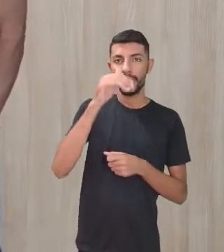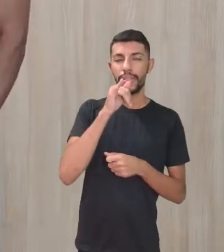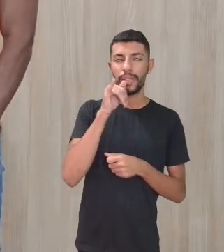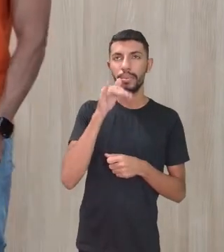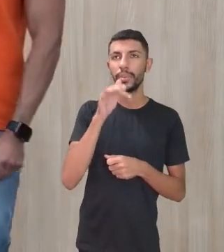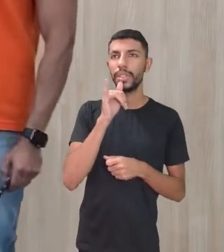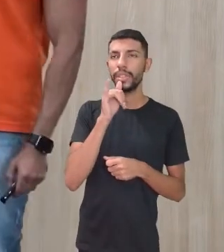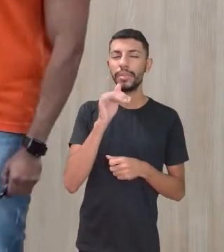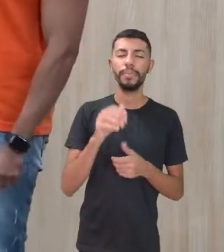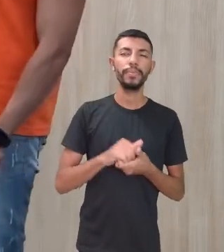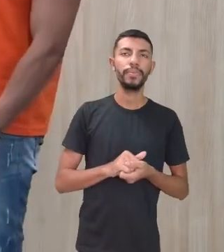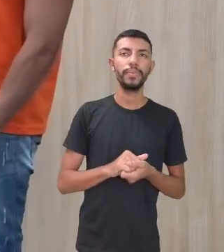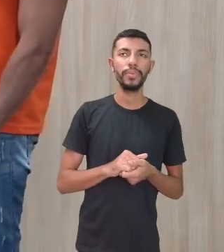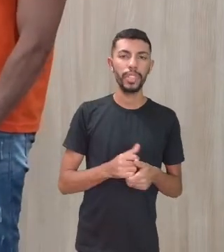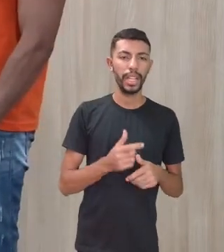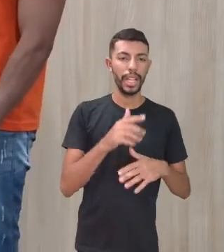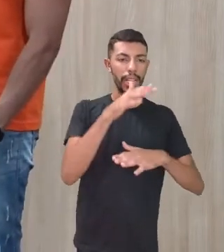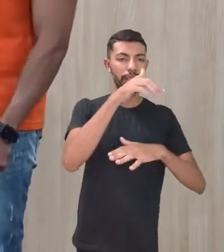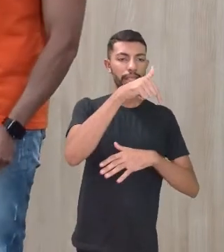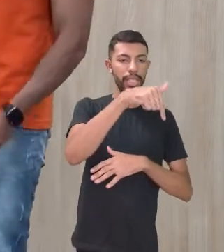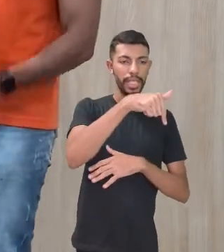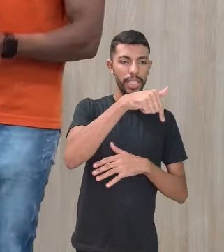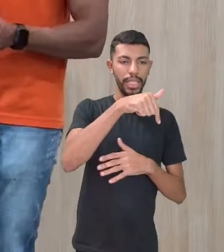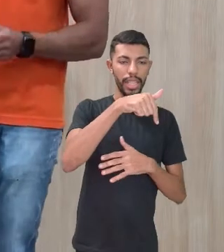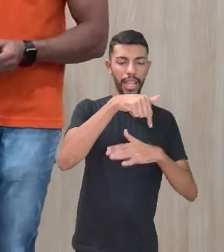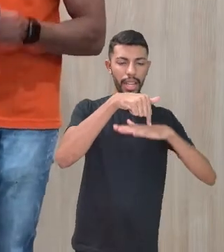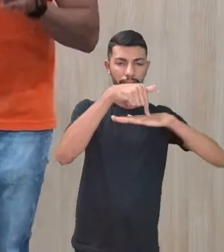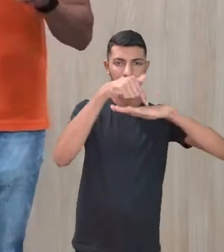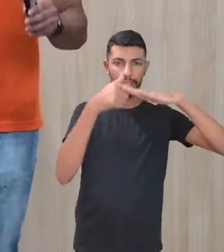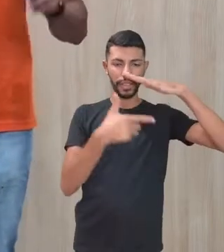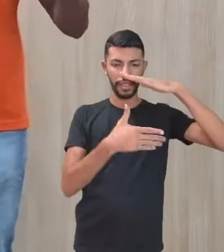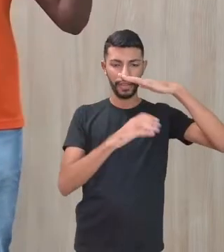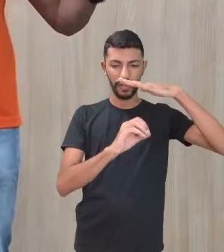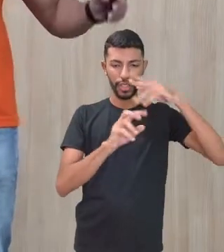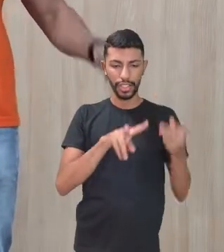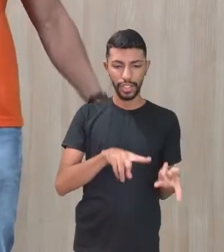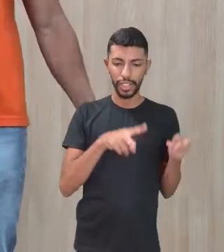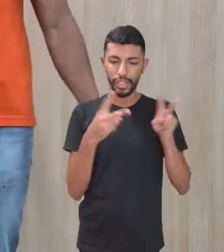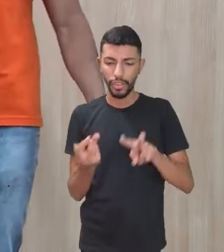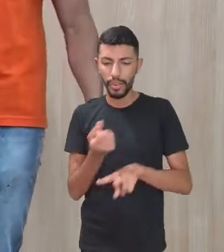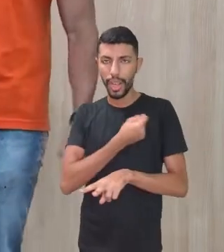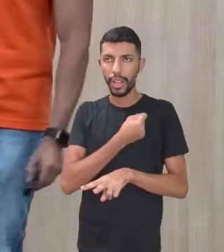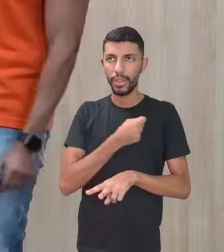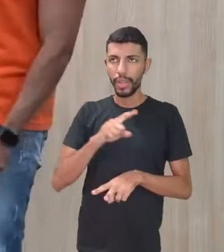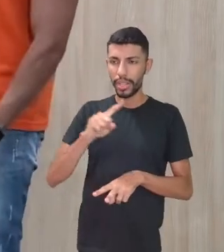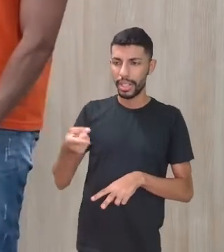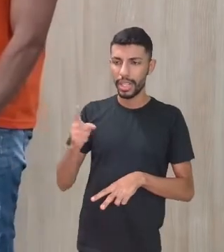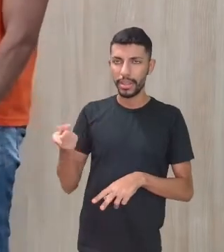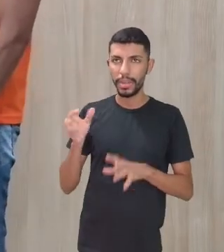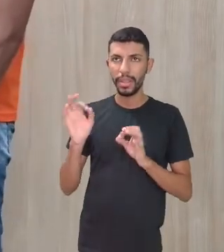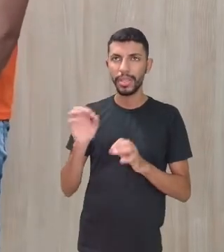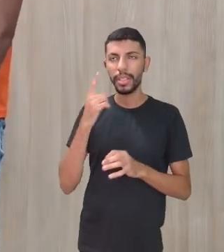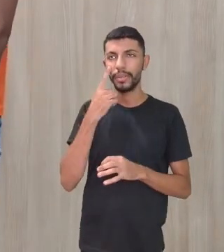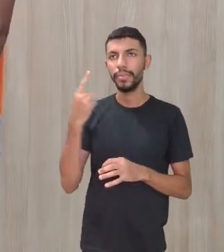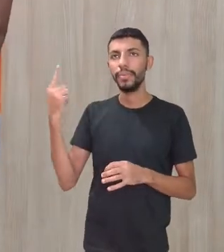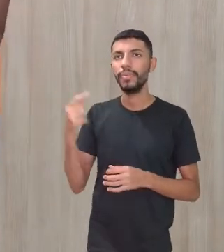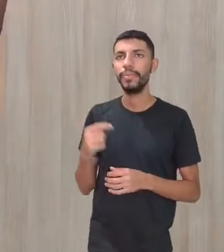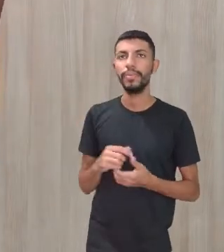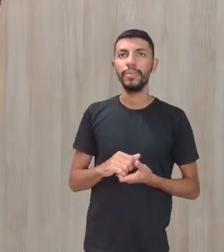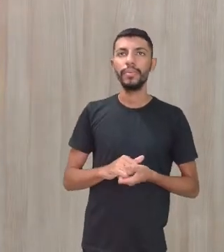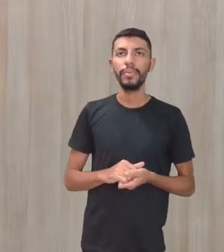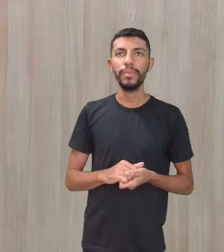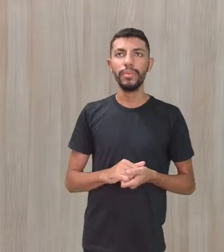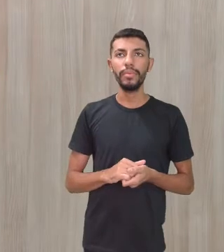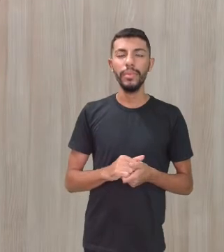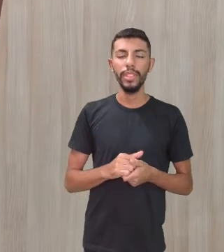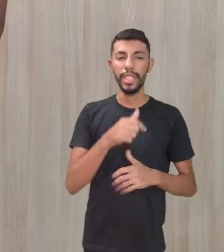7/20, certo? Em um número decimal. Então, a gente vai seguir aí os mesmos passos, tá bom? Vou dividir o 7